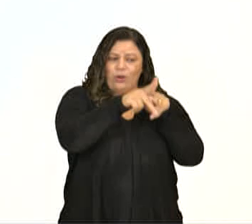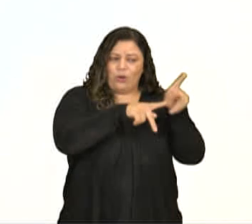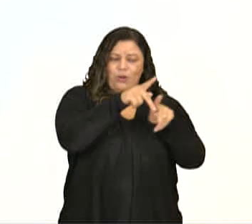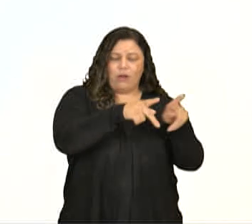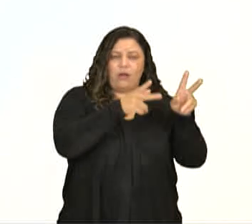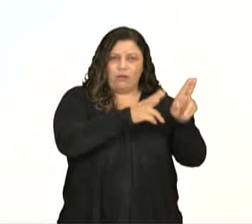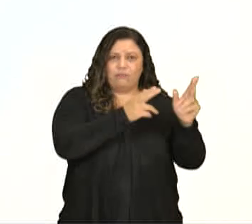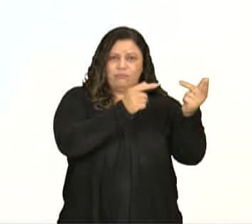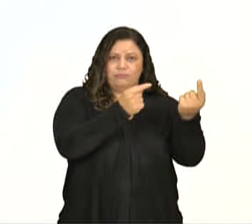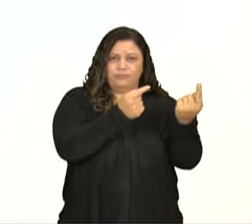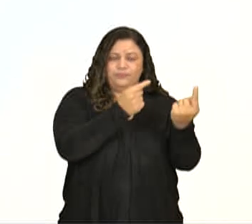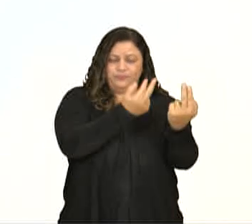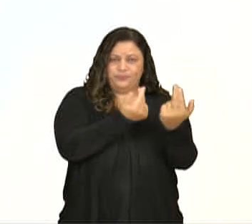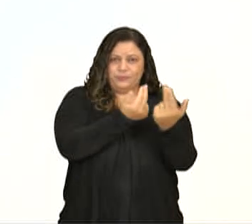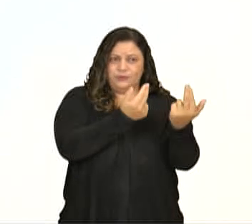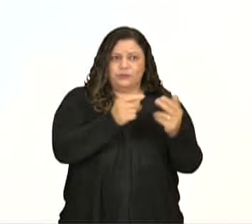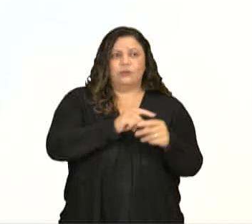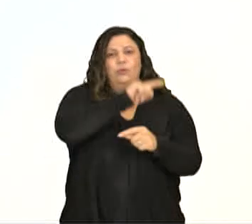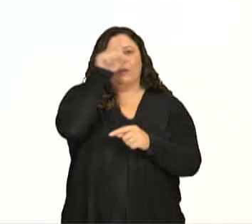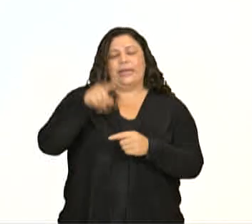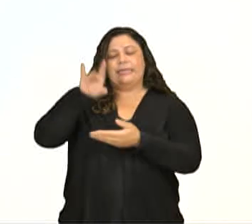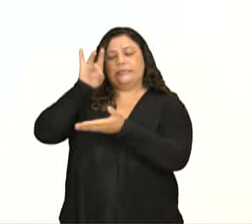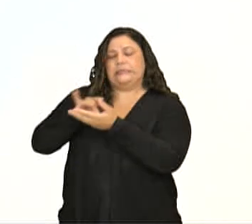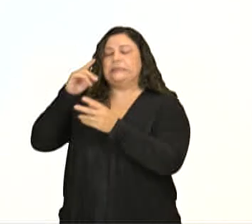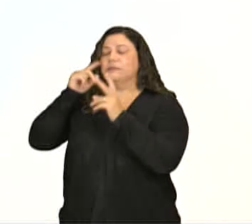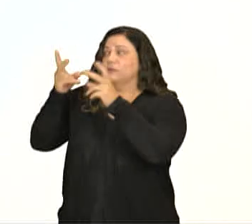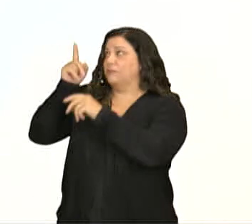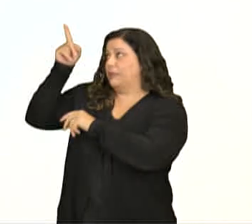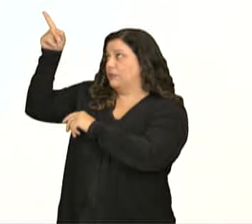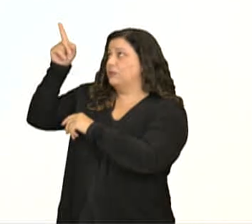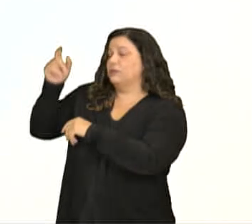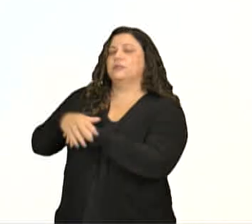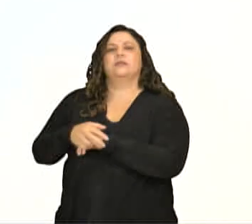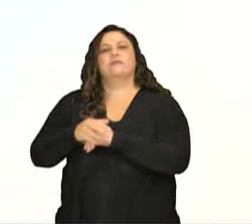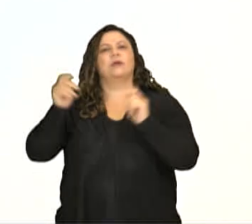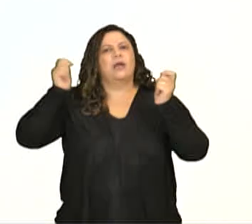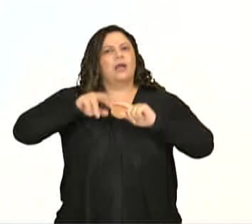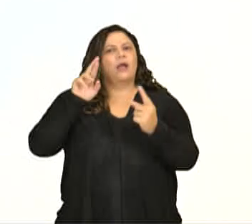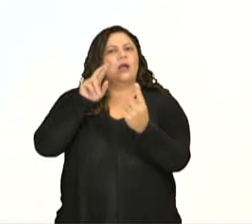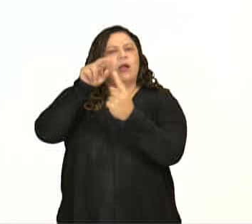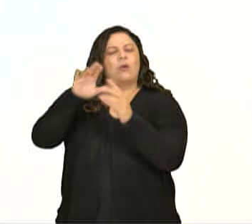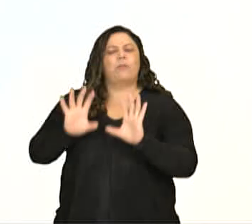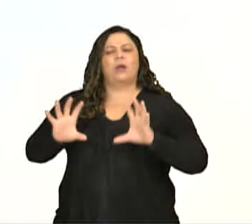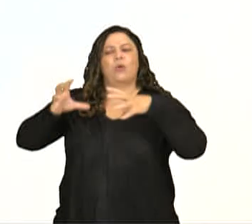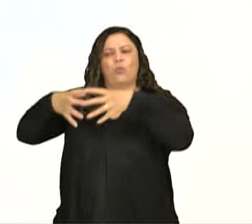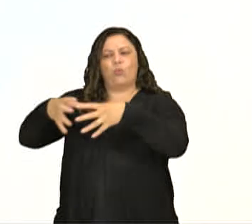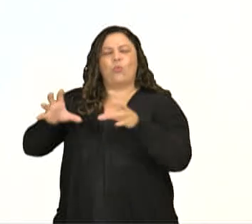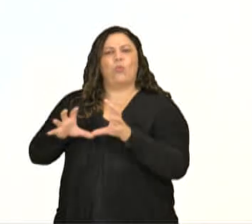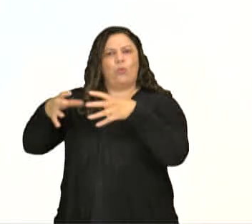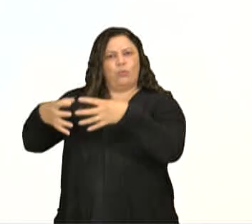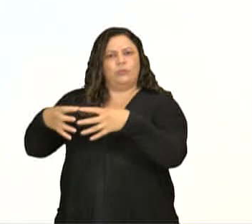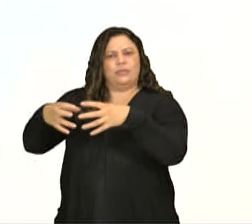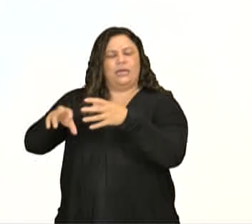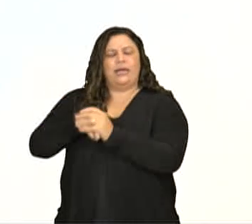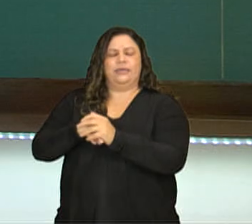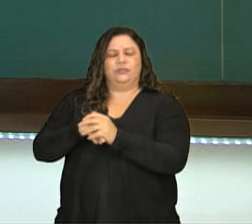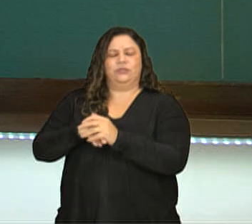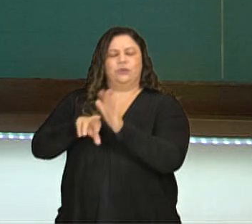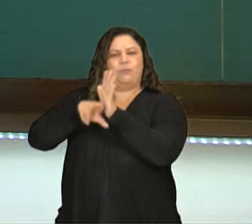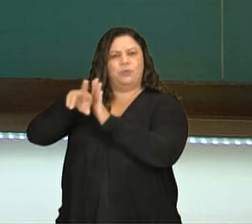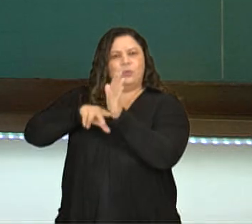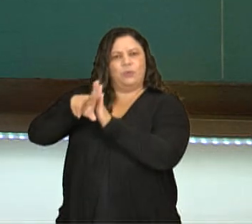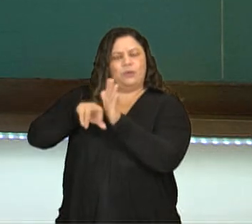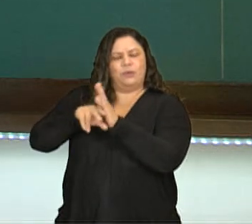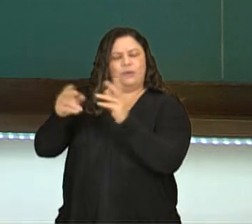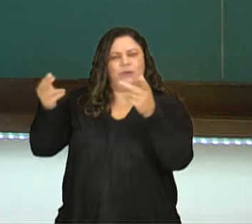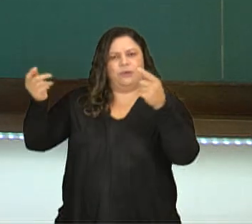mesma espécie. No caso da afirmativa que foi abordada acima, se refere a uma comunidade biológica ou biocenose,